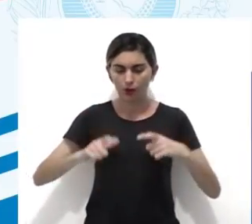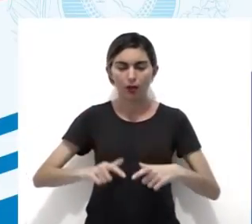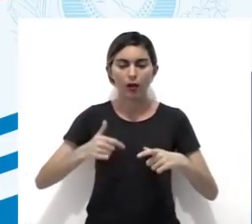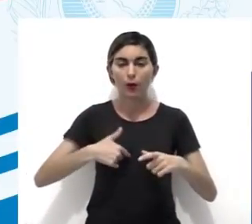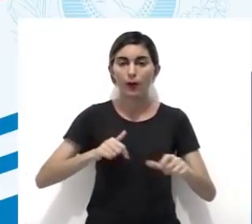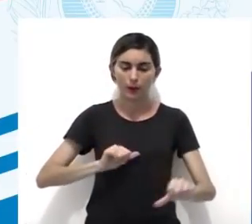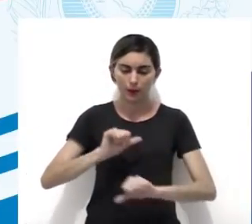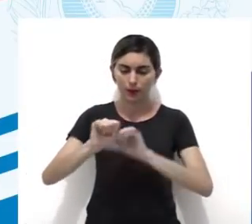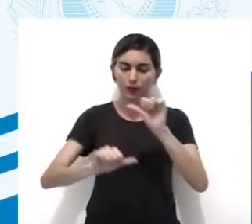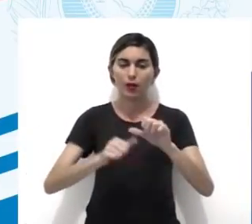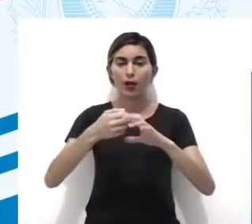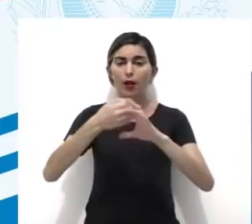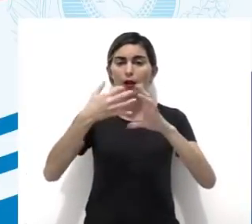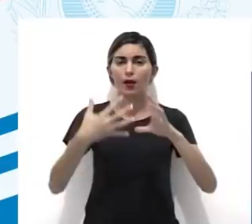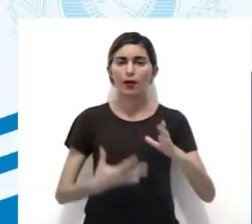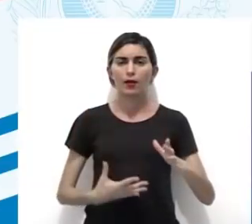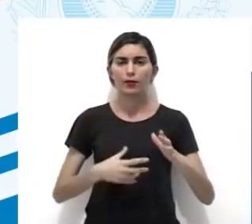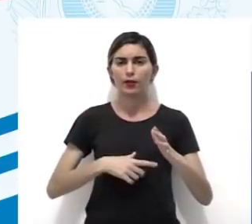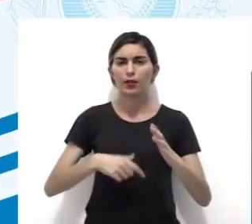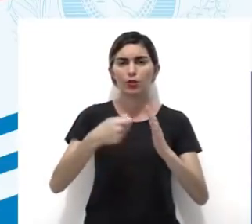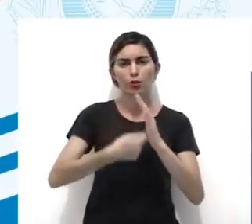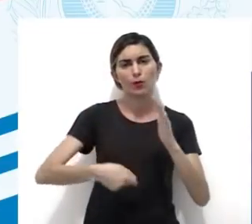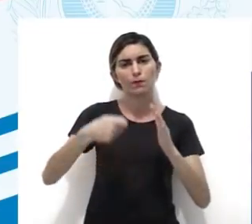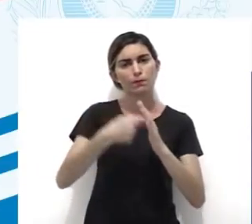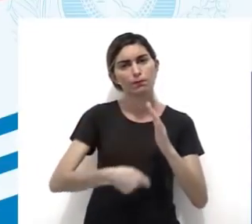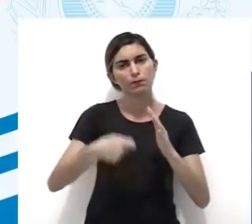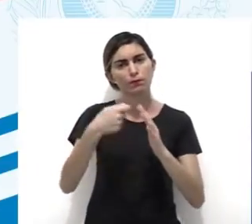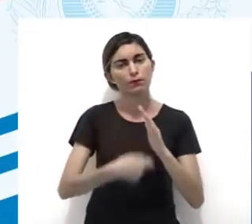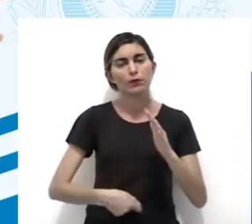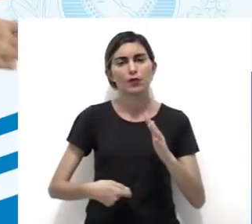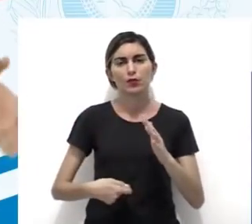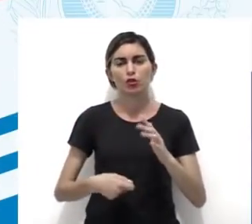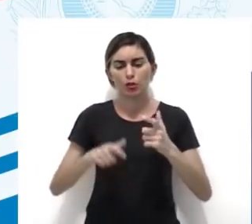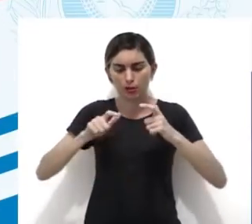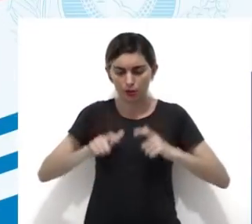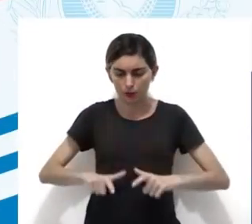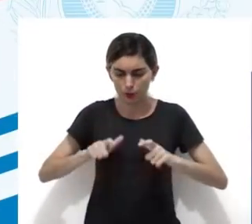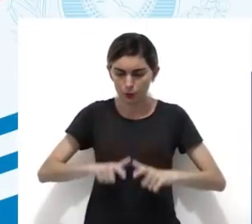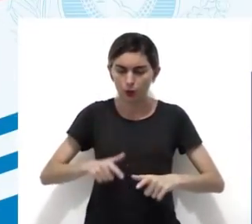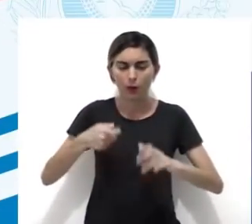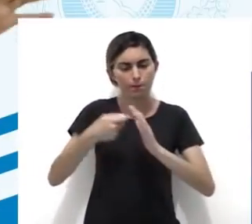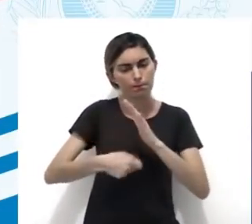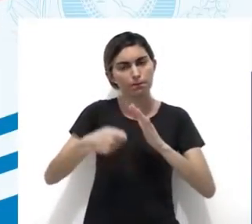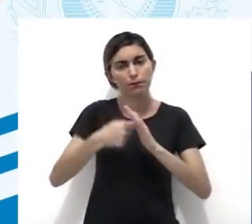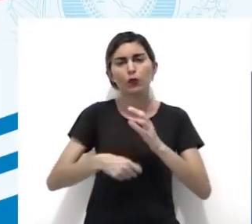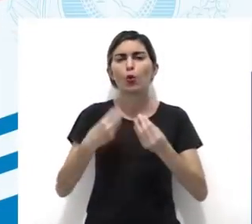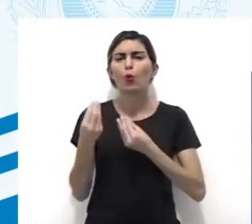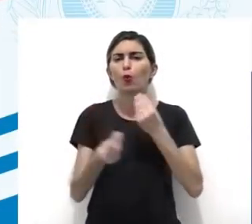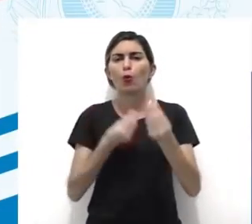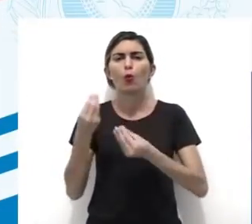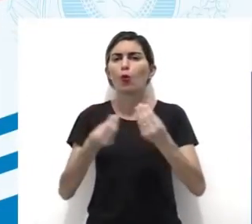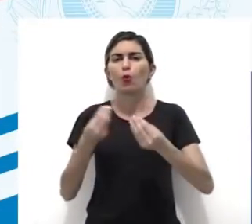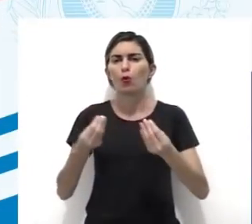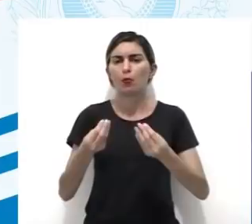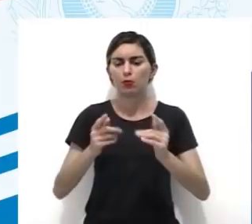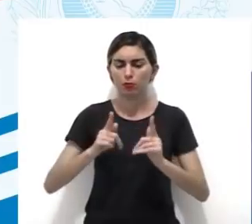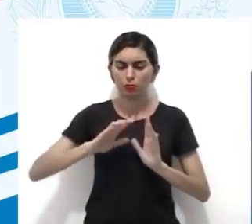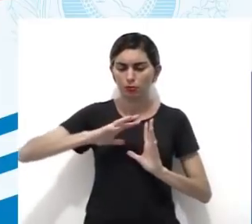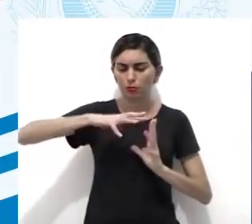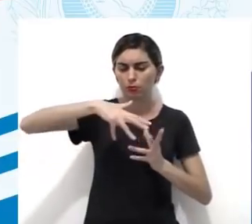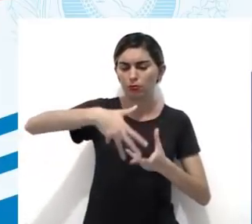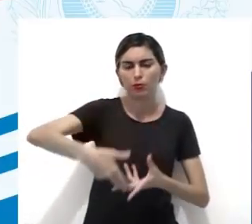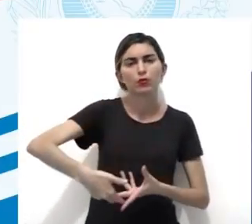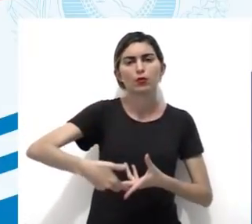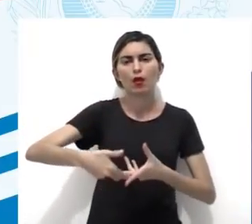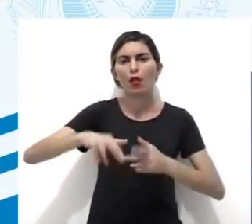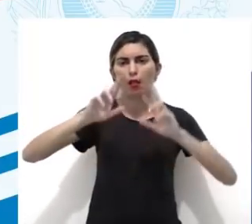se tornam características de resistência dos espaços locais. Então, em que medida essa globalização,